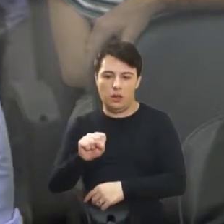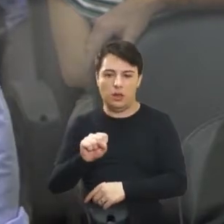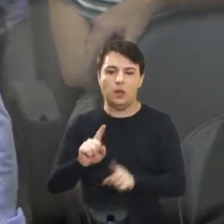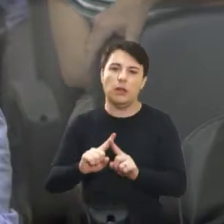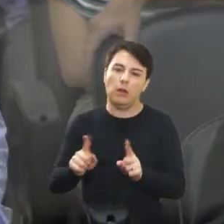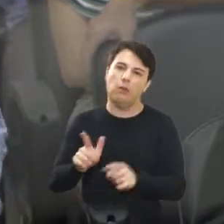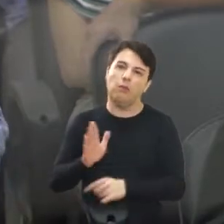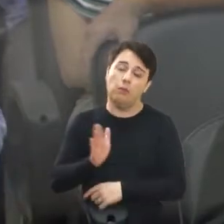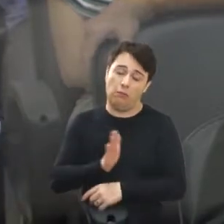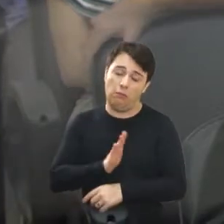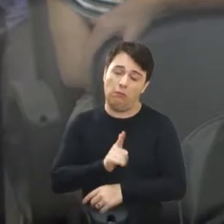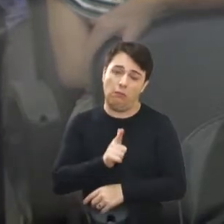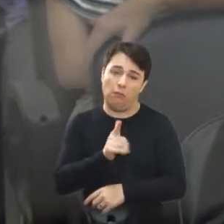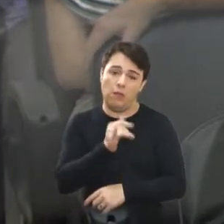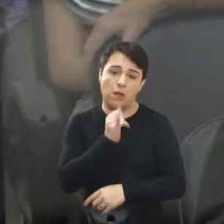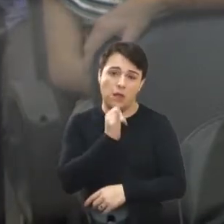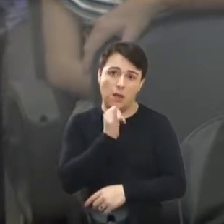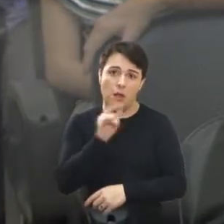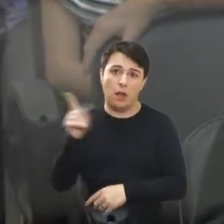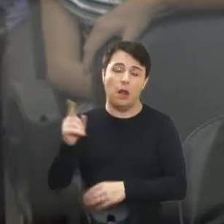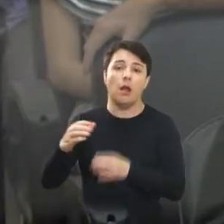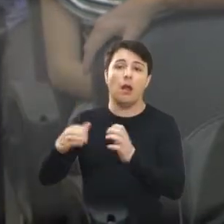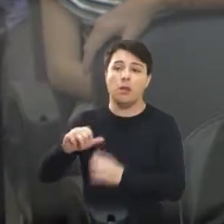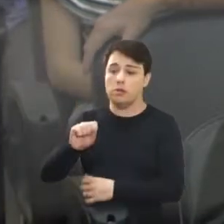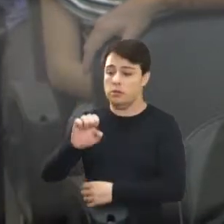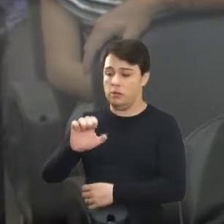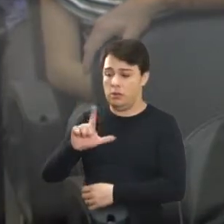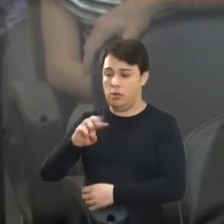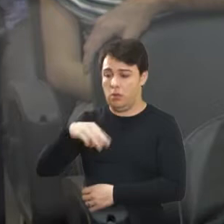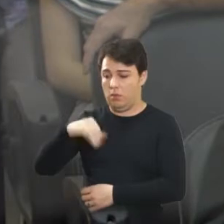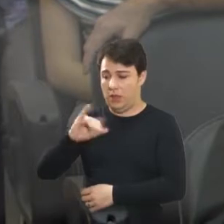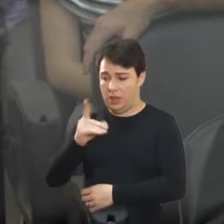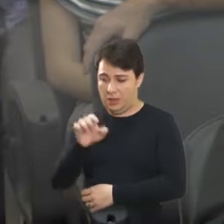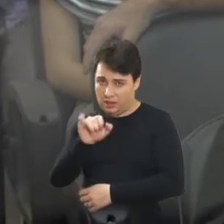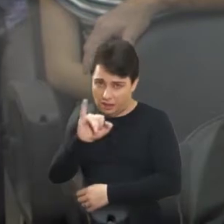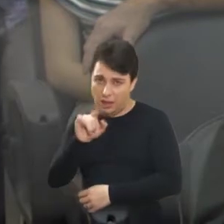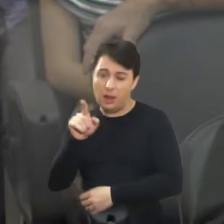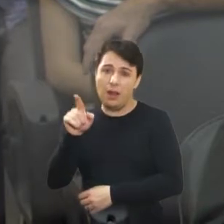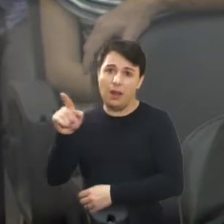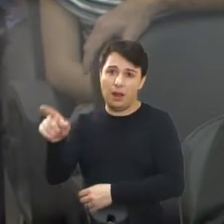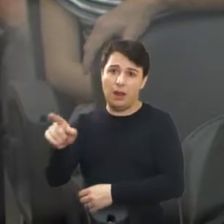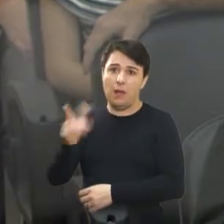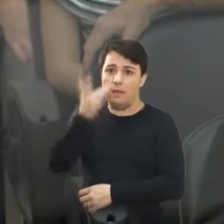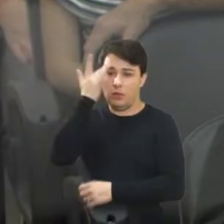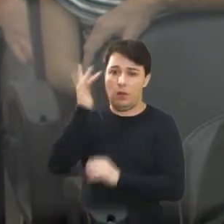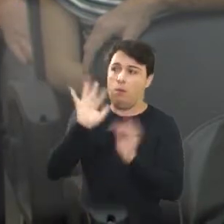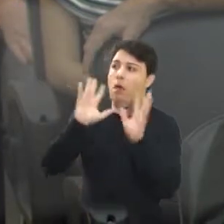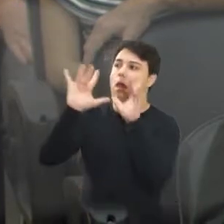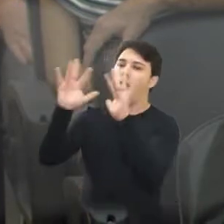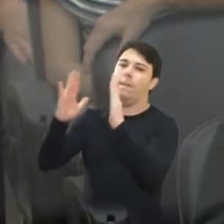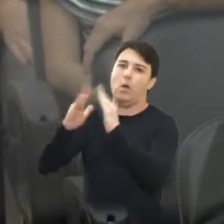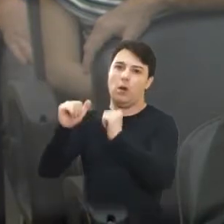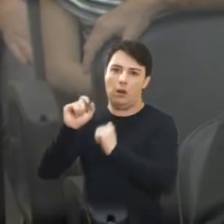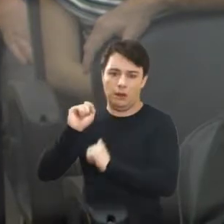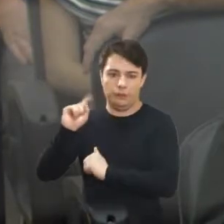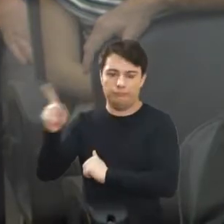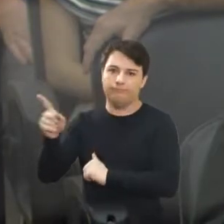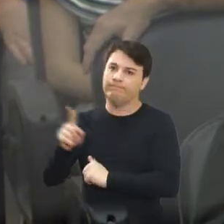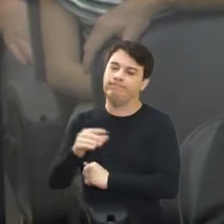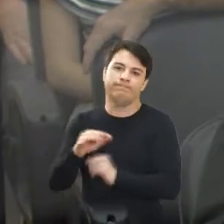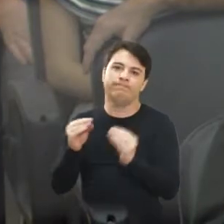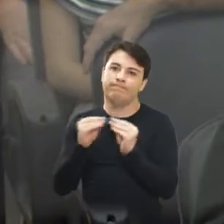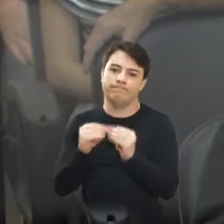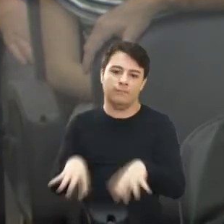temos exemplos hoje, que é o Selmi Day, né, uma urbanização desastrosa, onde nós jogamos uma parte